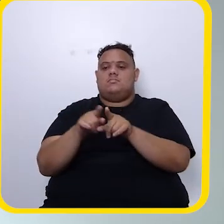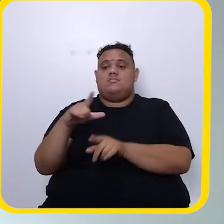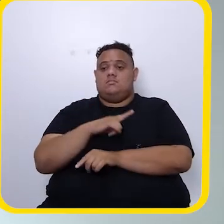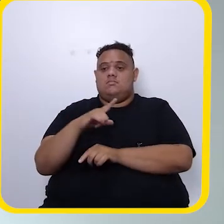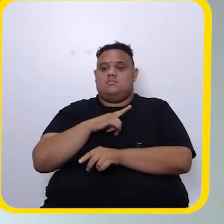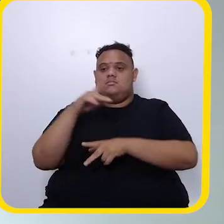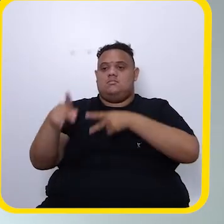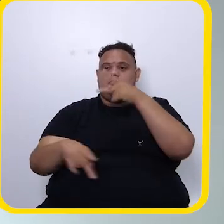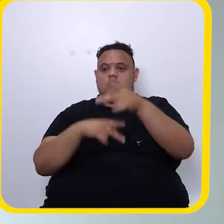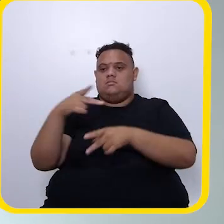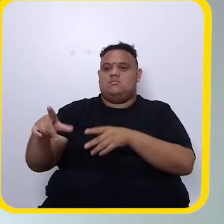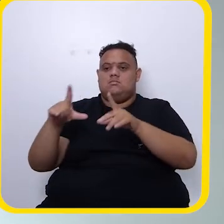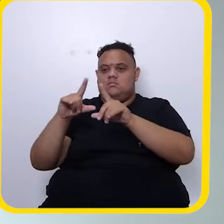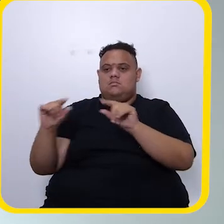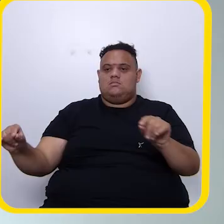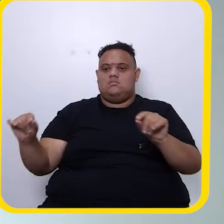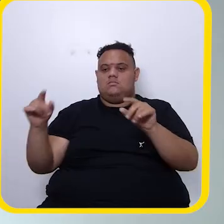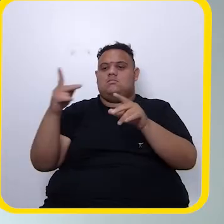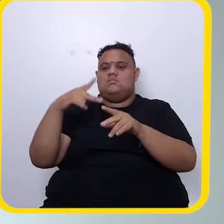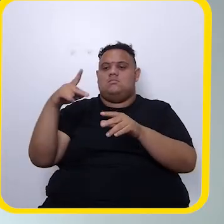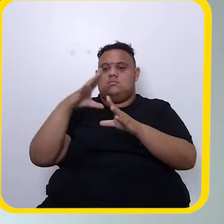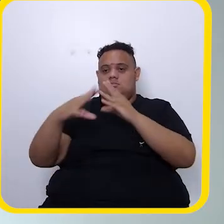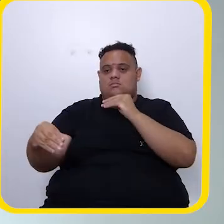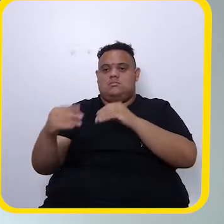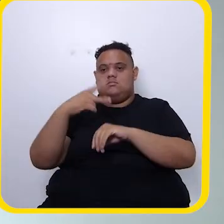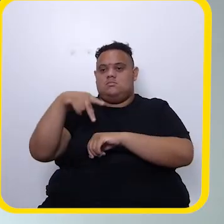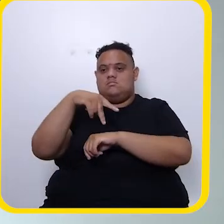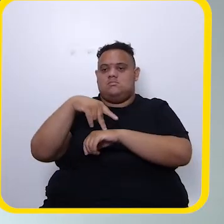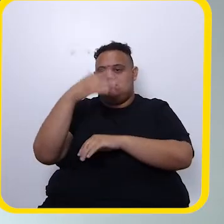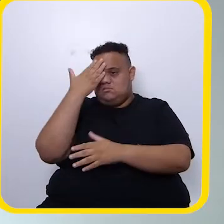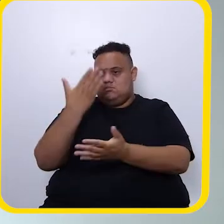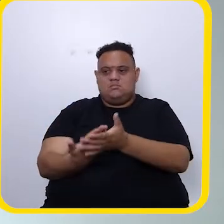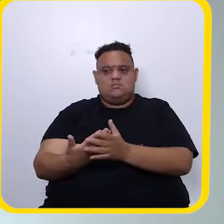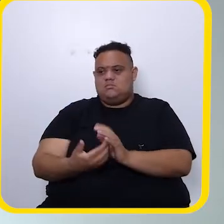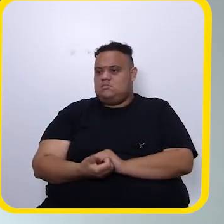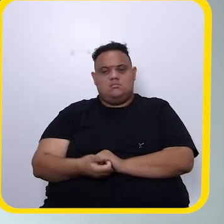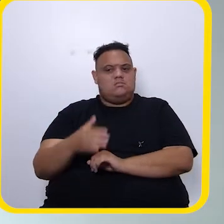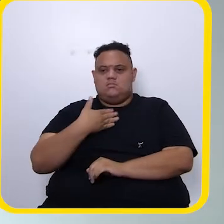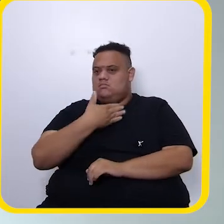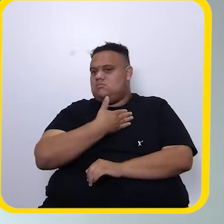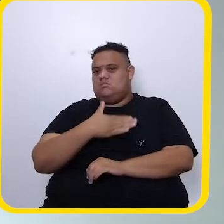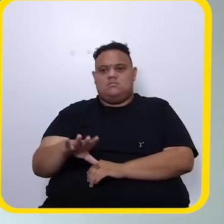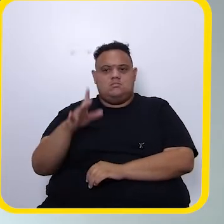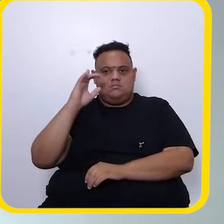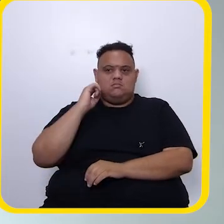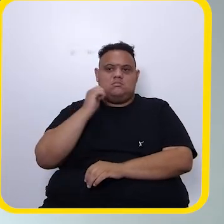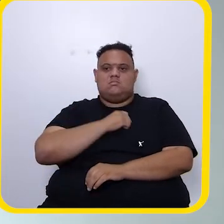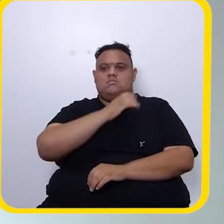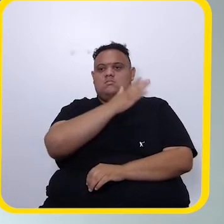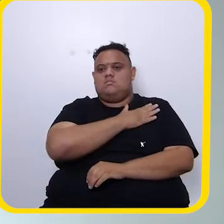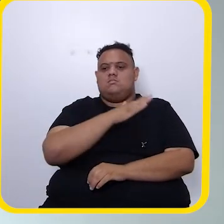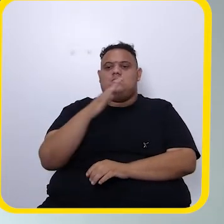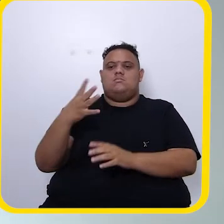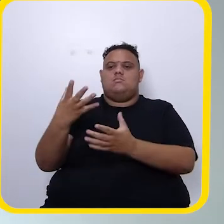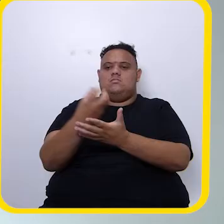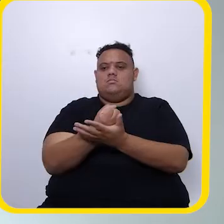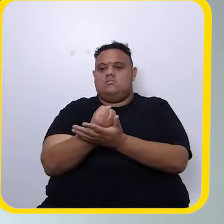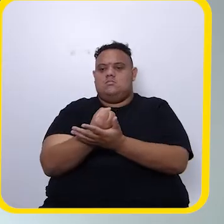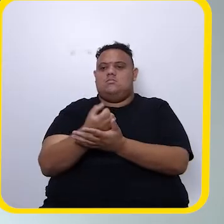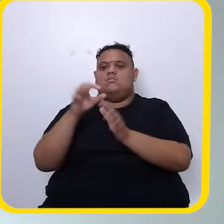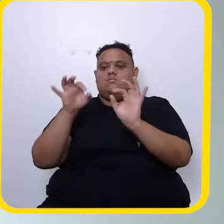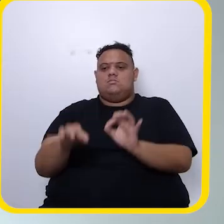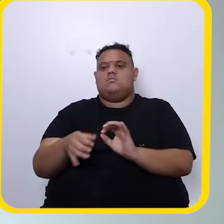também existe aquela parte da população que foge do país, né, que não acredita ou não gosta do regime comunista,